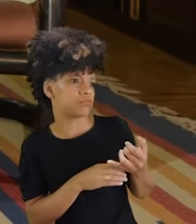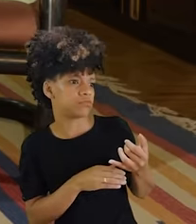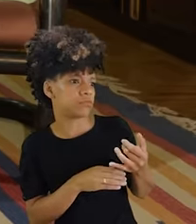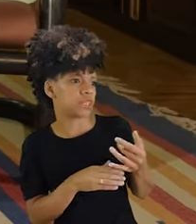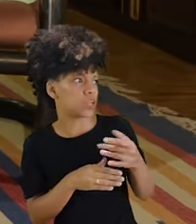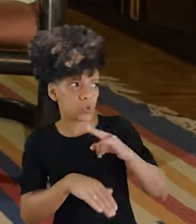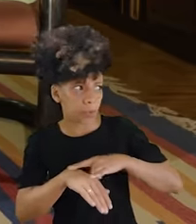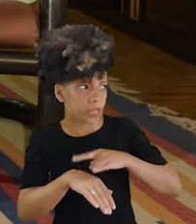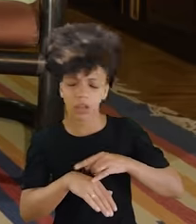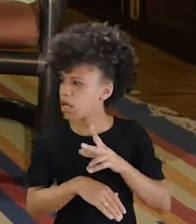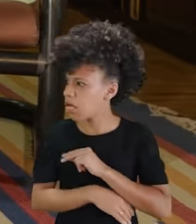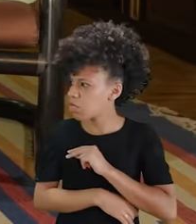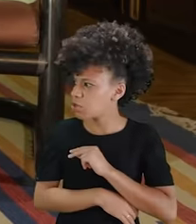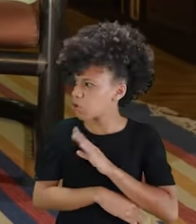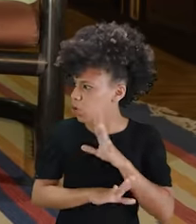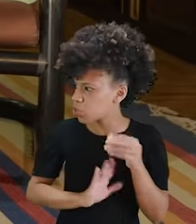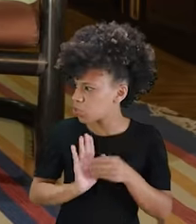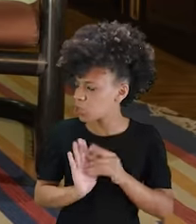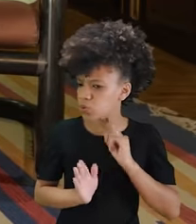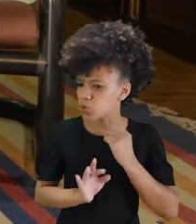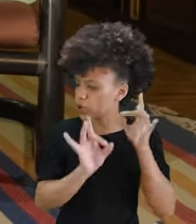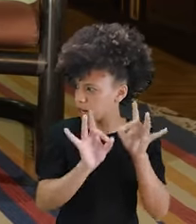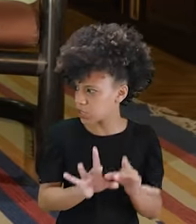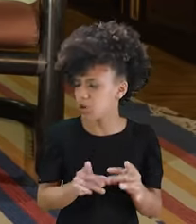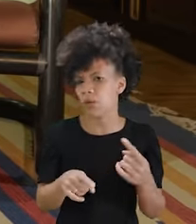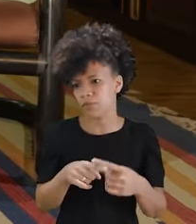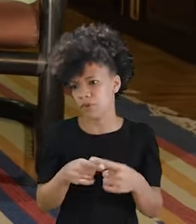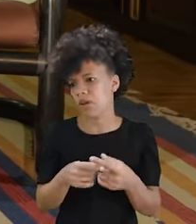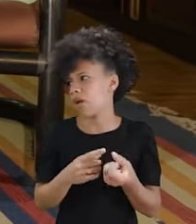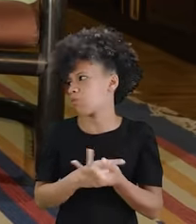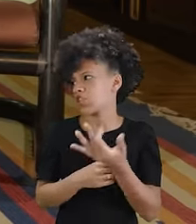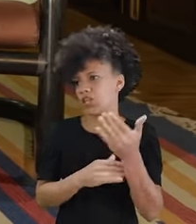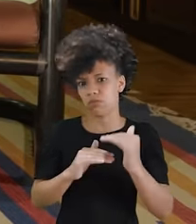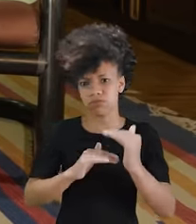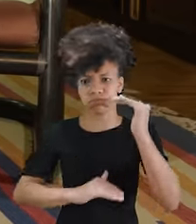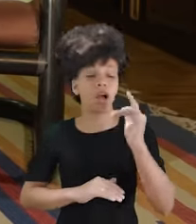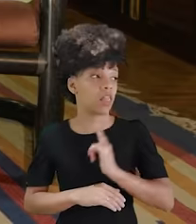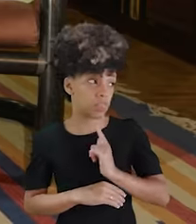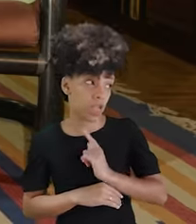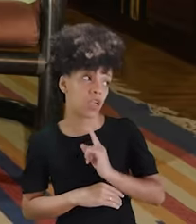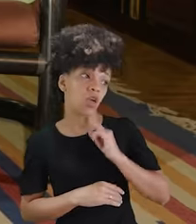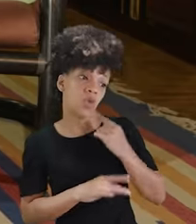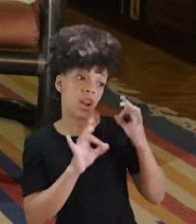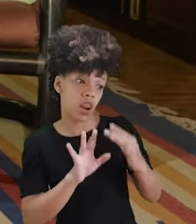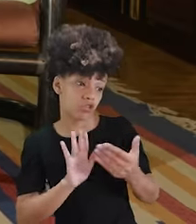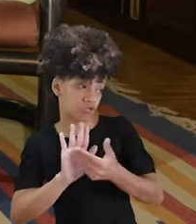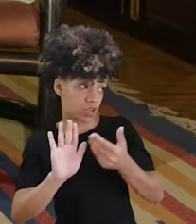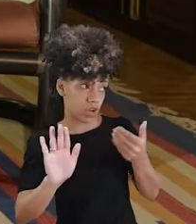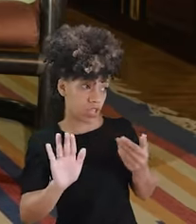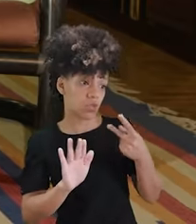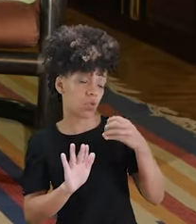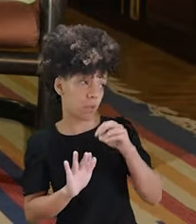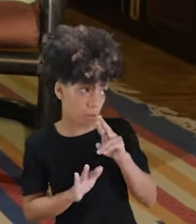banheiro fazer tudo lixo que é muito lixo é feliz inícios que são